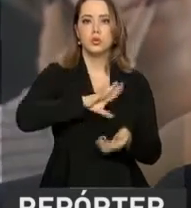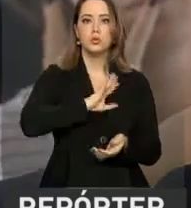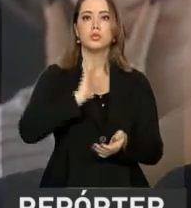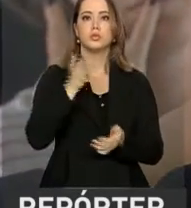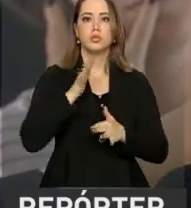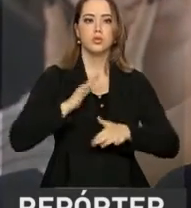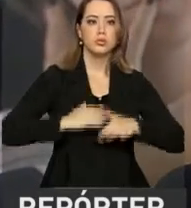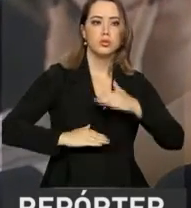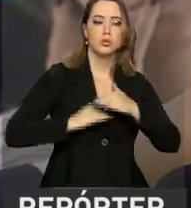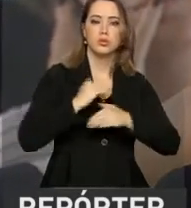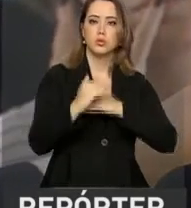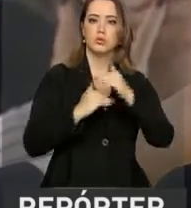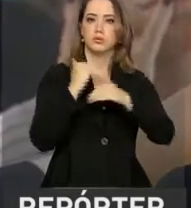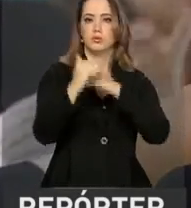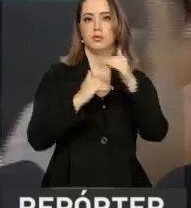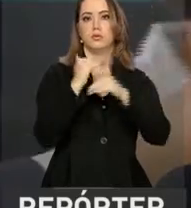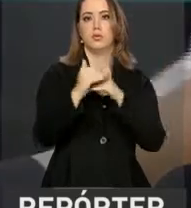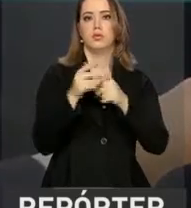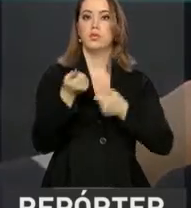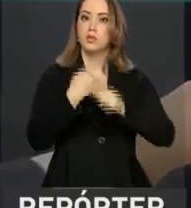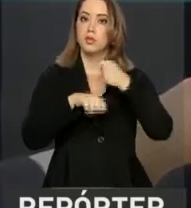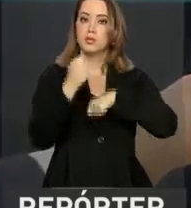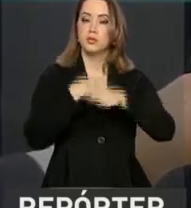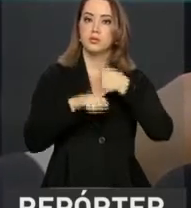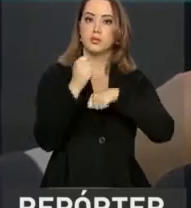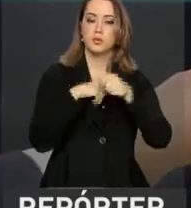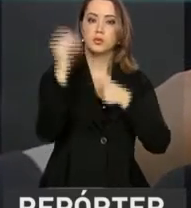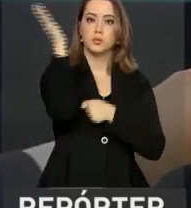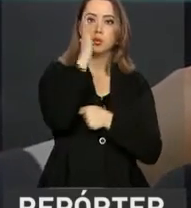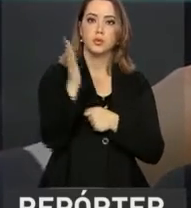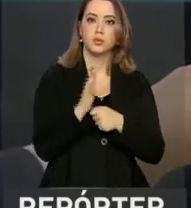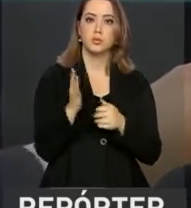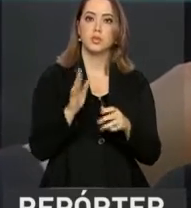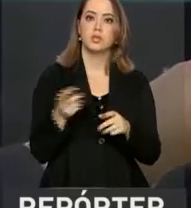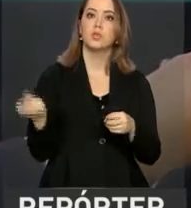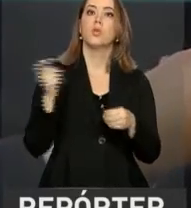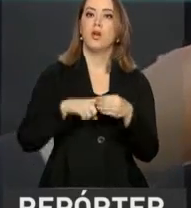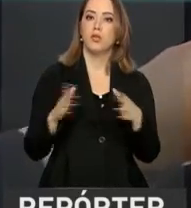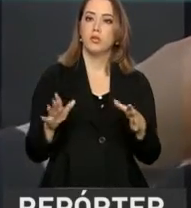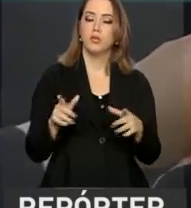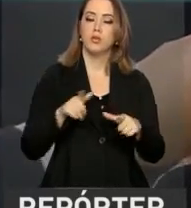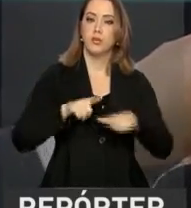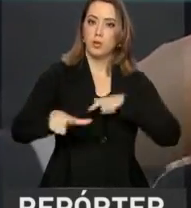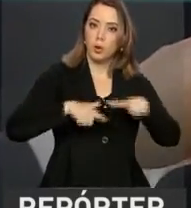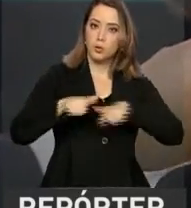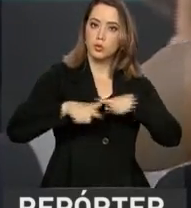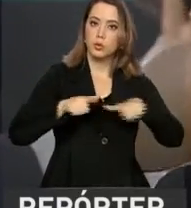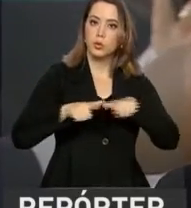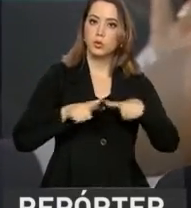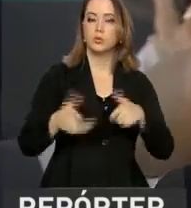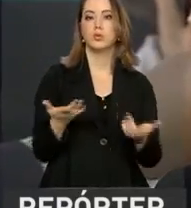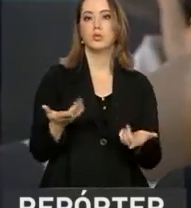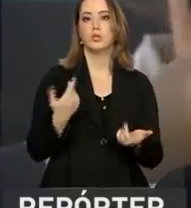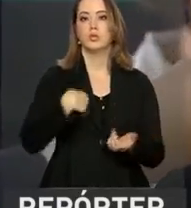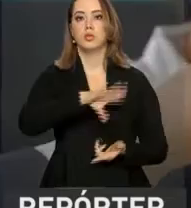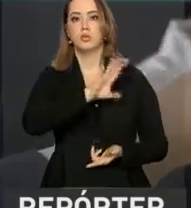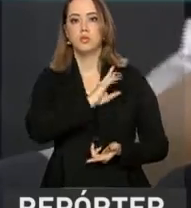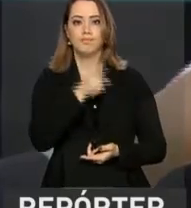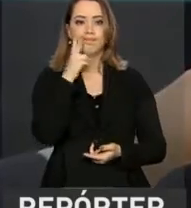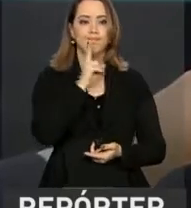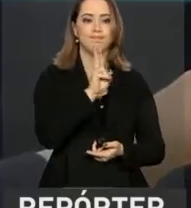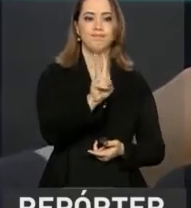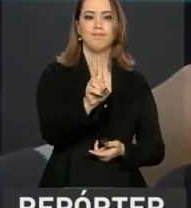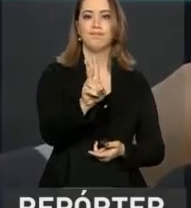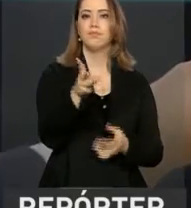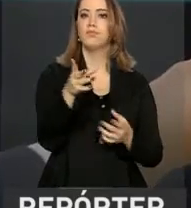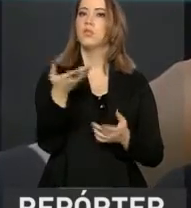movimentar a economia nacional, a geração de emprego. São sinais ainda tênues, nós reconhecemos,